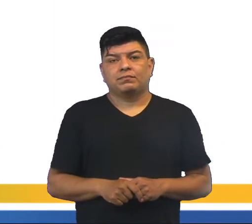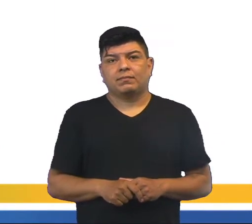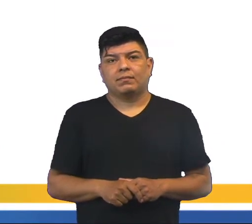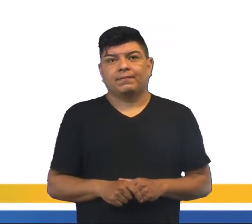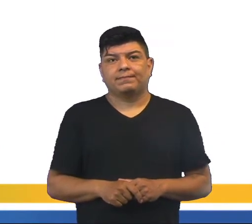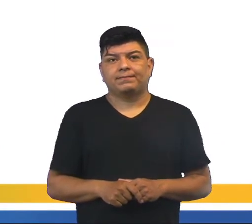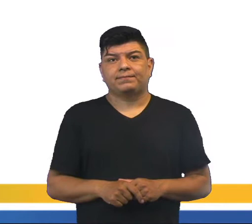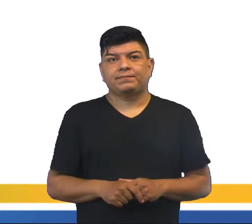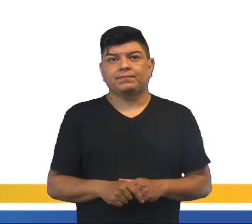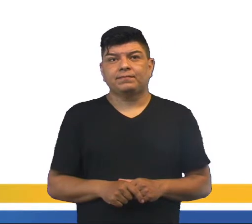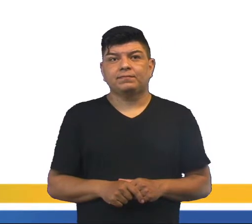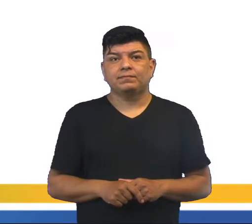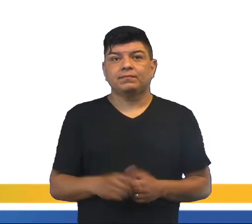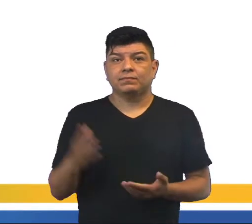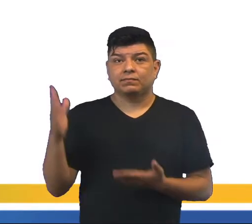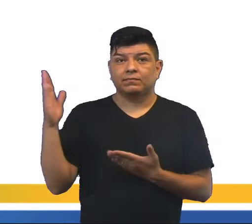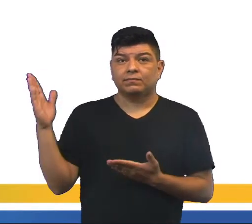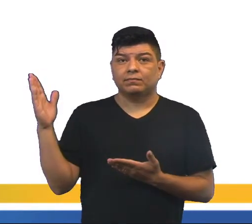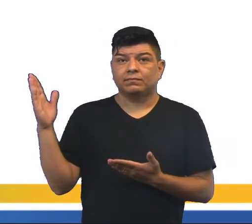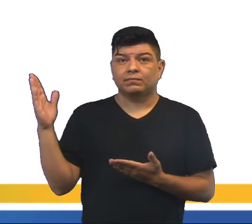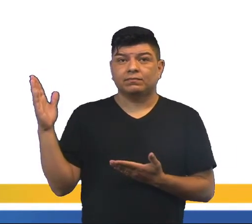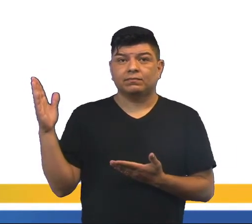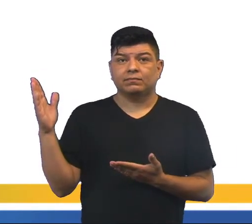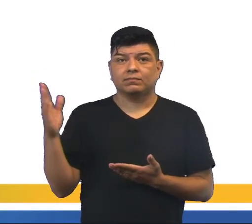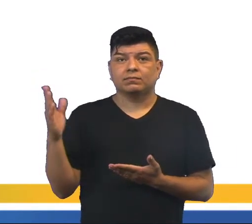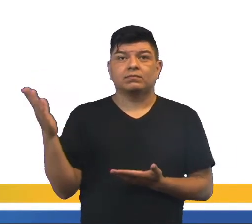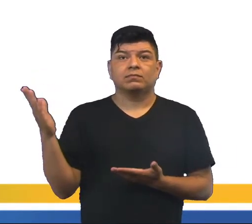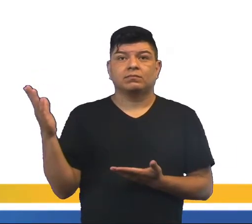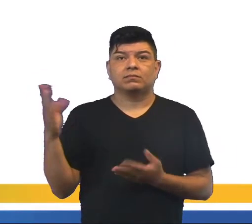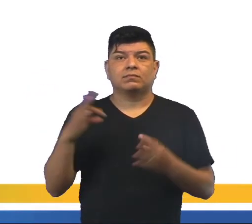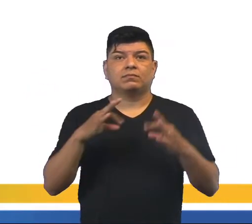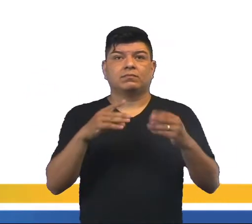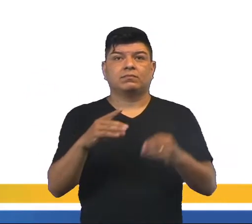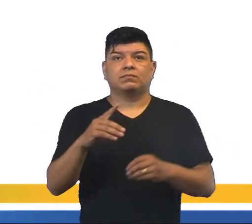Aí está o duodeno,